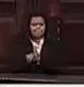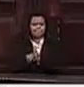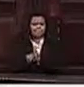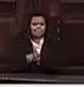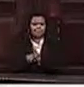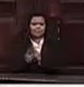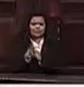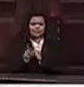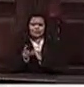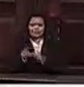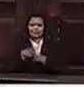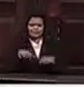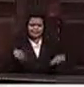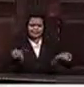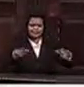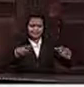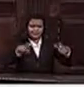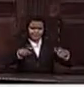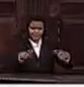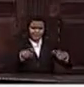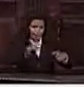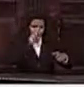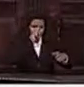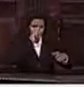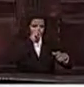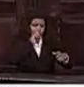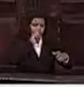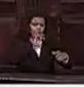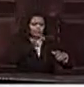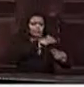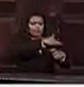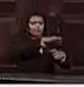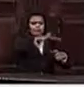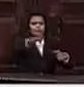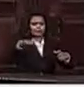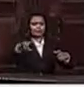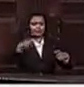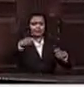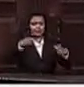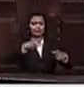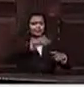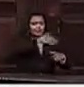nos 100 quilômetros, nos 100 metros fora dessas